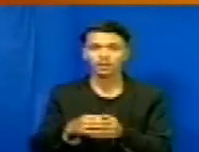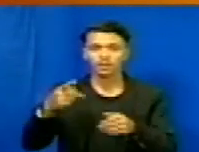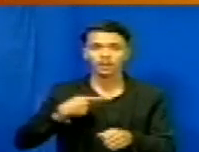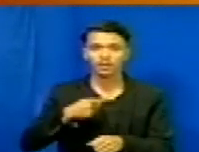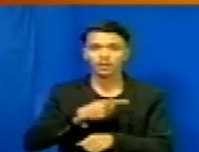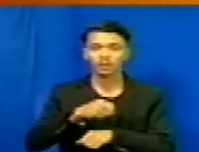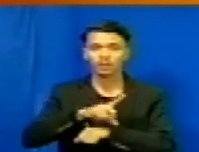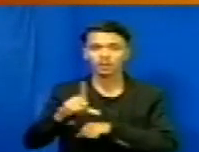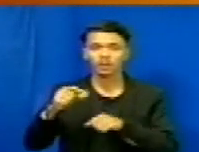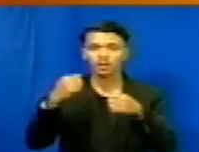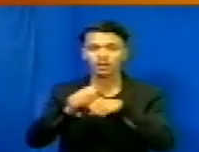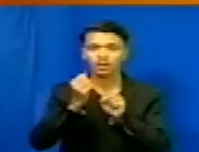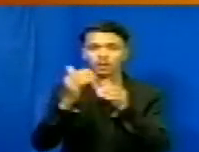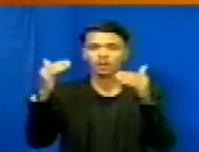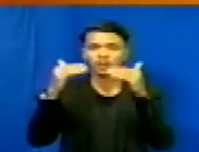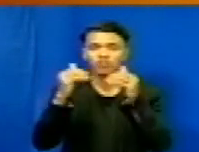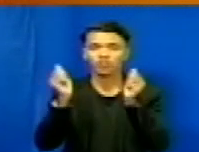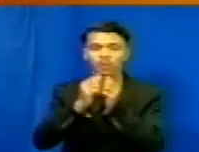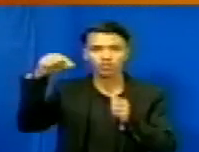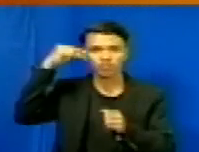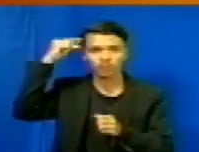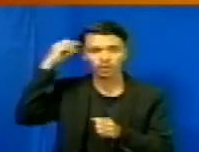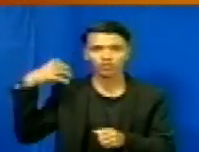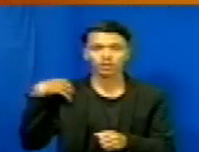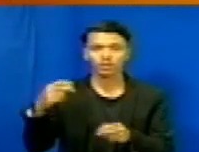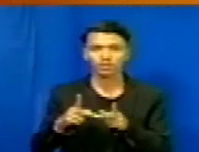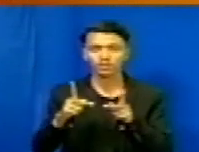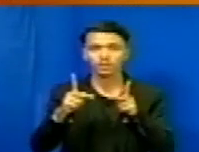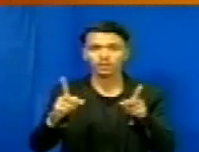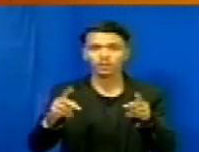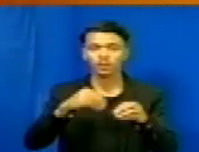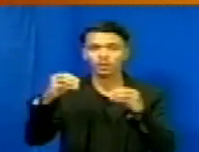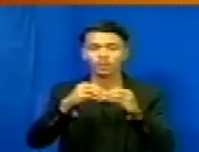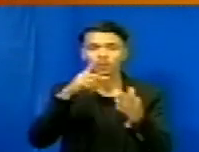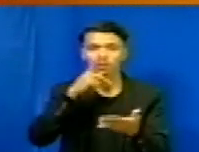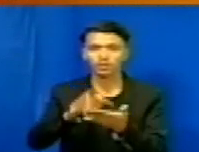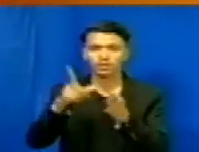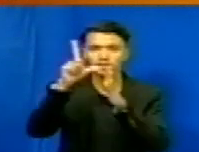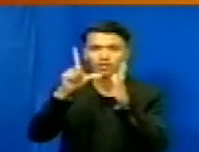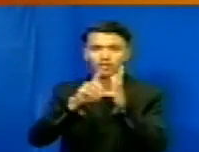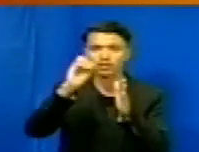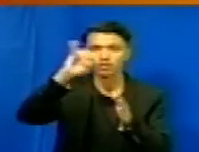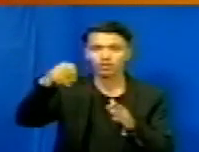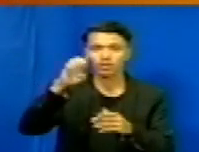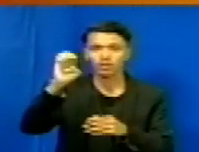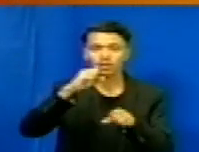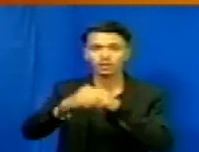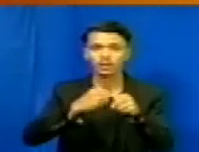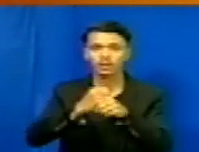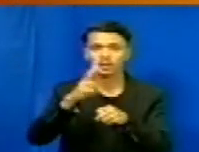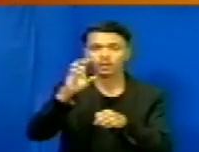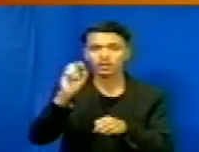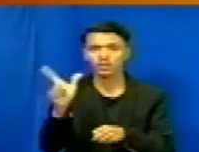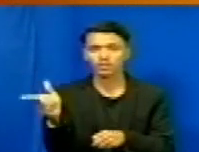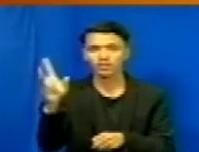Parlamento Nacional rala audiência pública ao governo no setor público. Quando a proposta de orçamento geral Estado tina rio rua rua